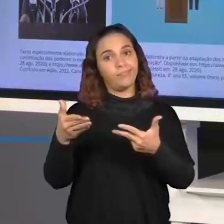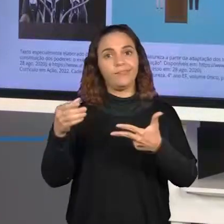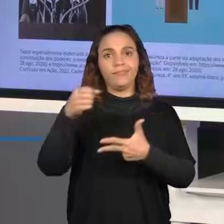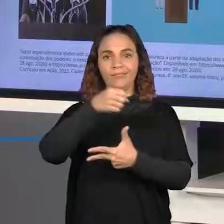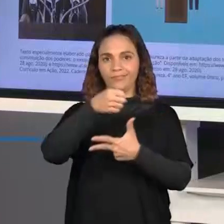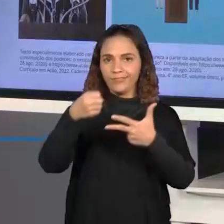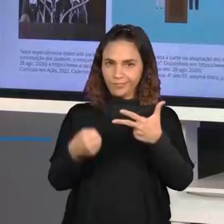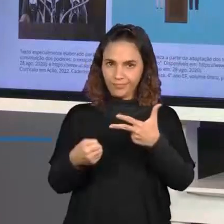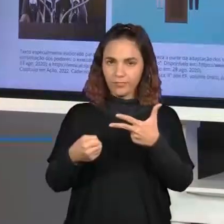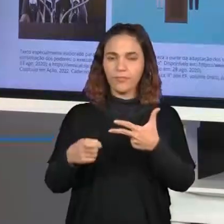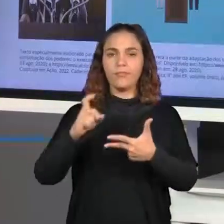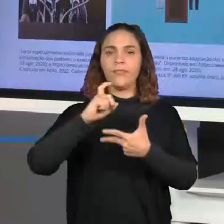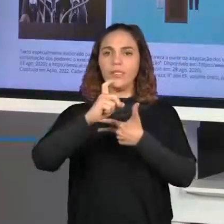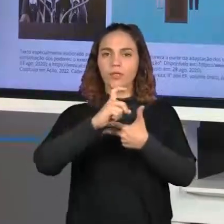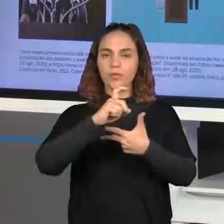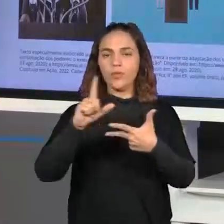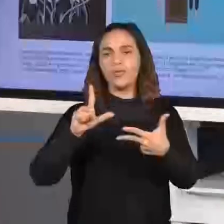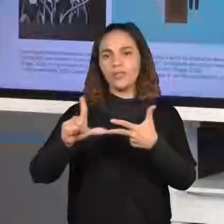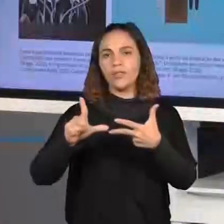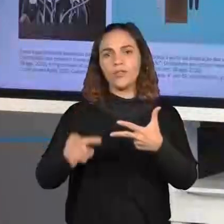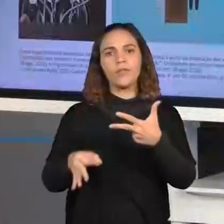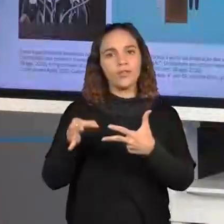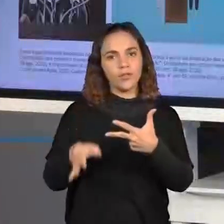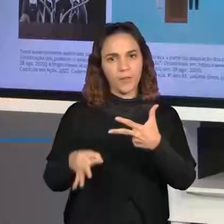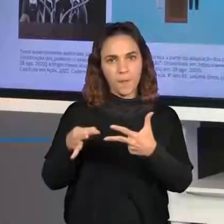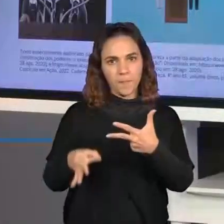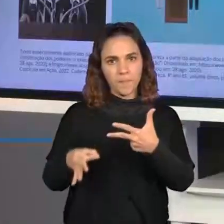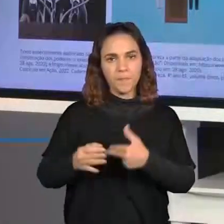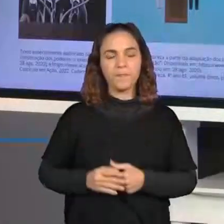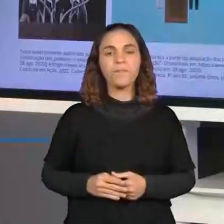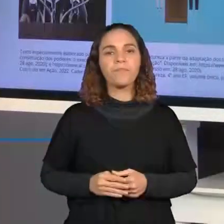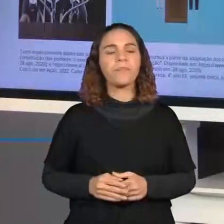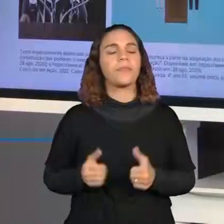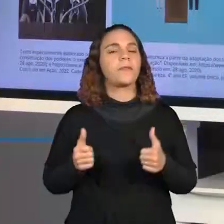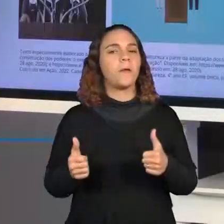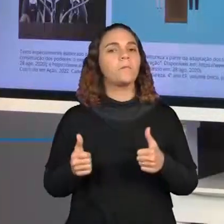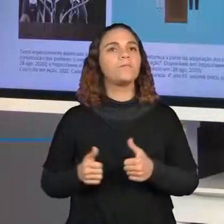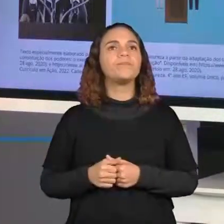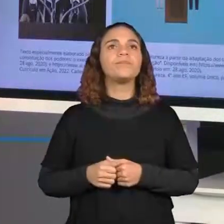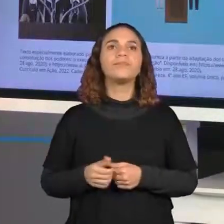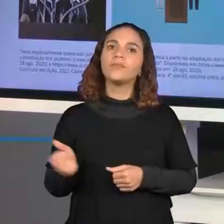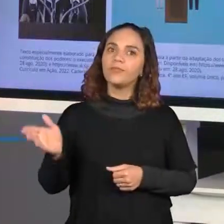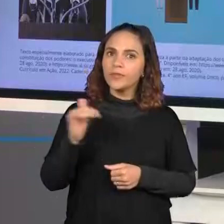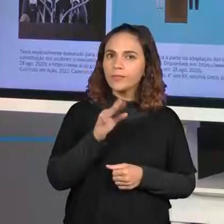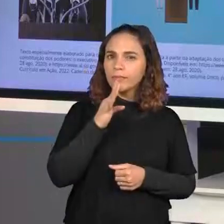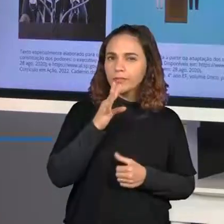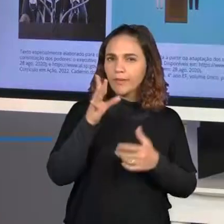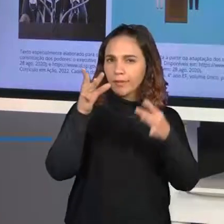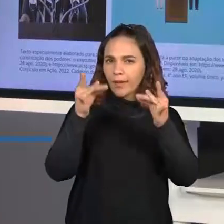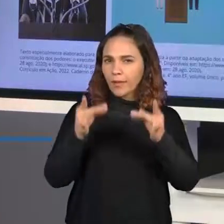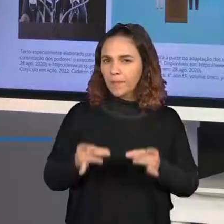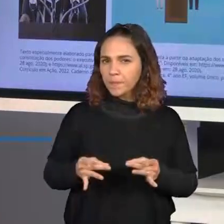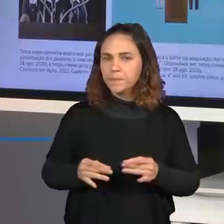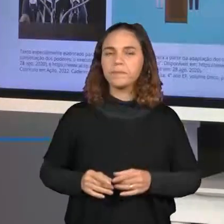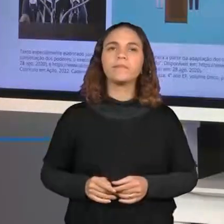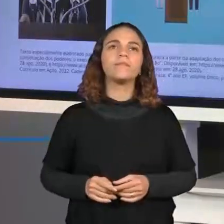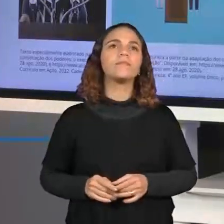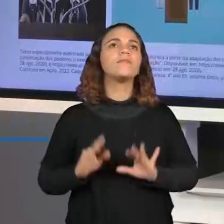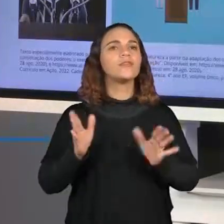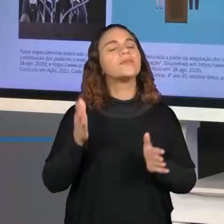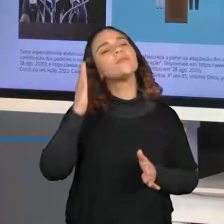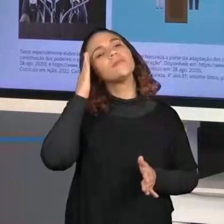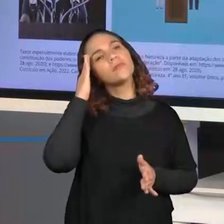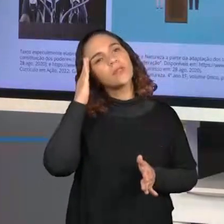executivo, legislativo e judiciário. Muito bem, vamos lá, vamos conhecer cada um agora? Ok, a gente já sabe que são